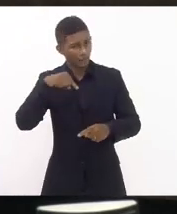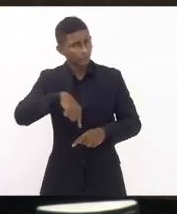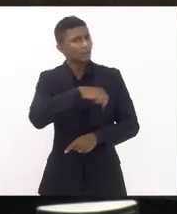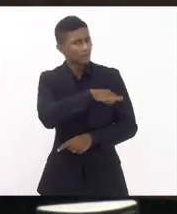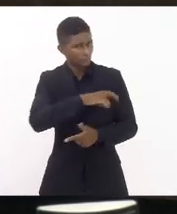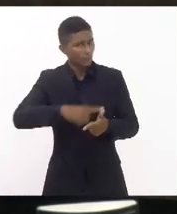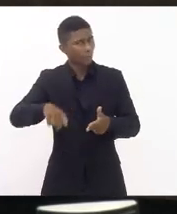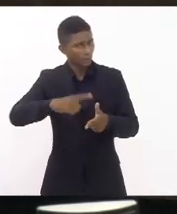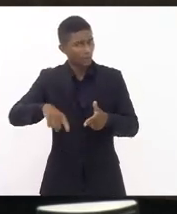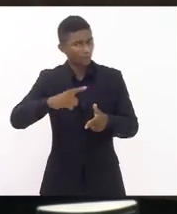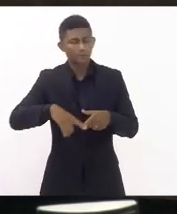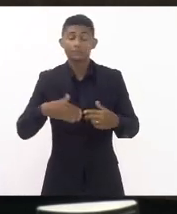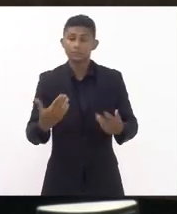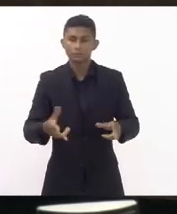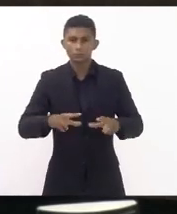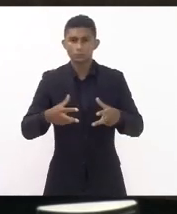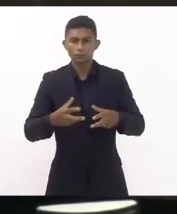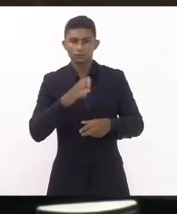Justiça aproveitou,